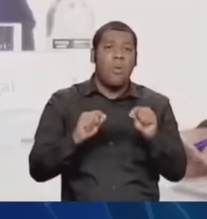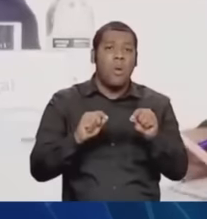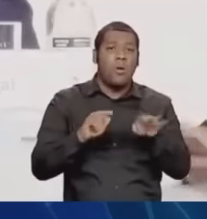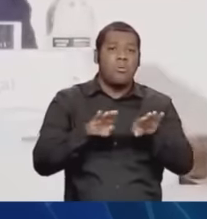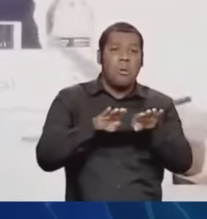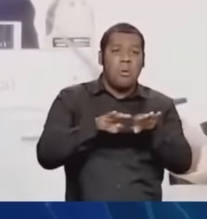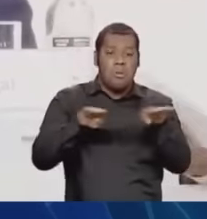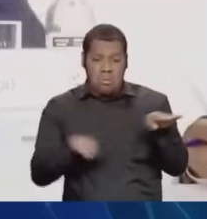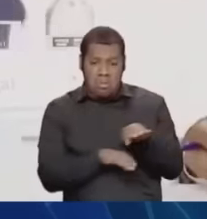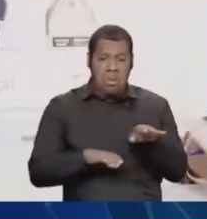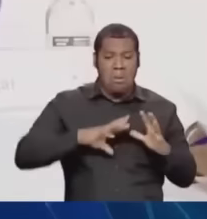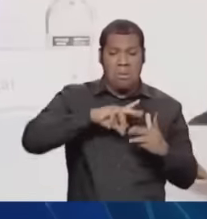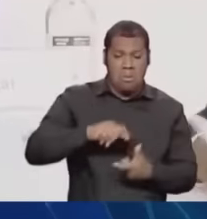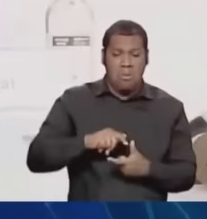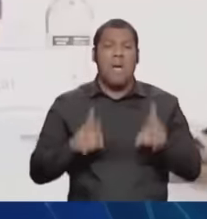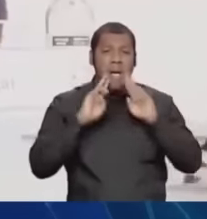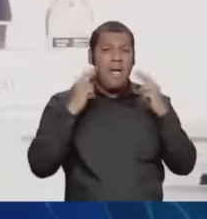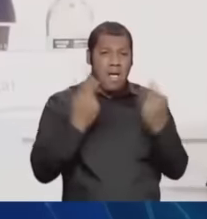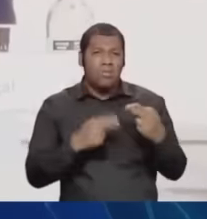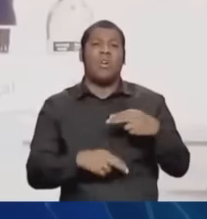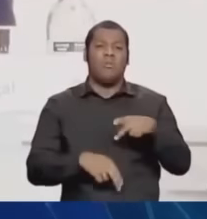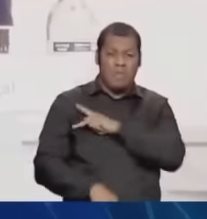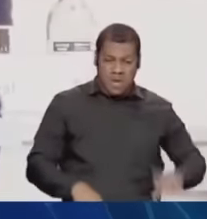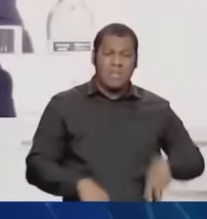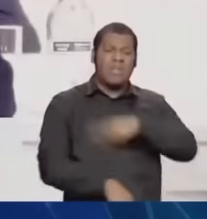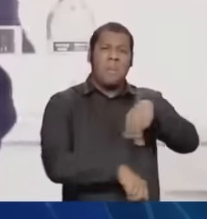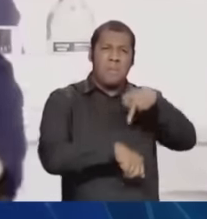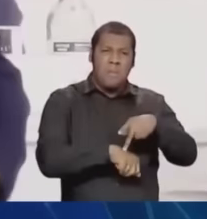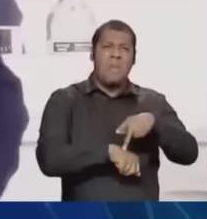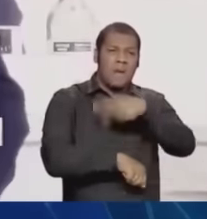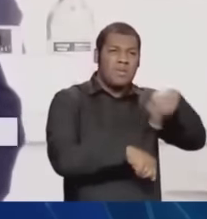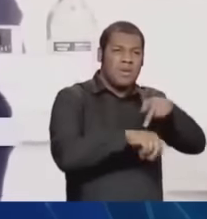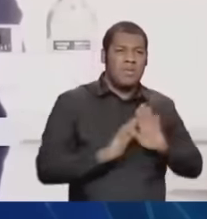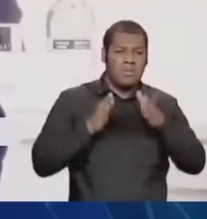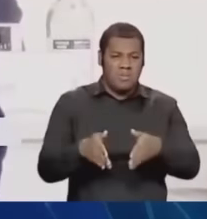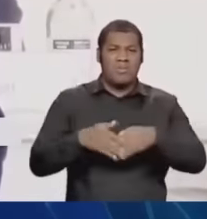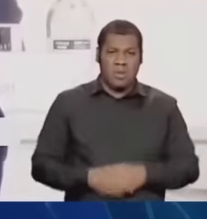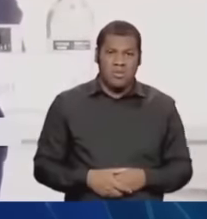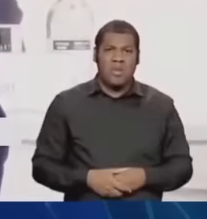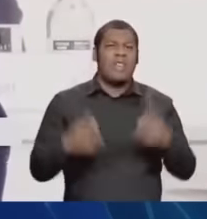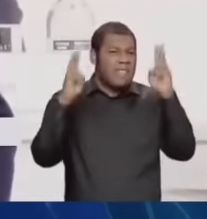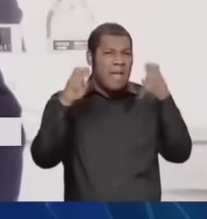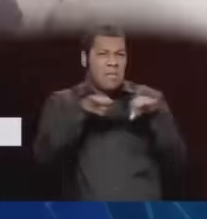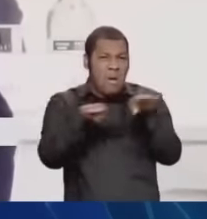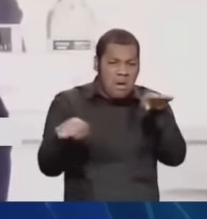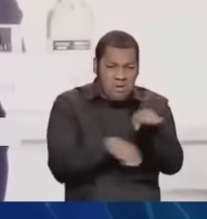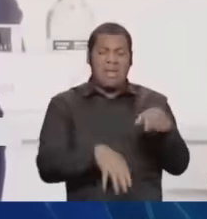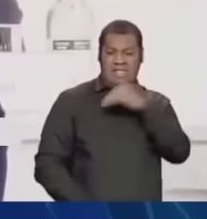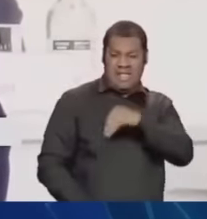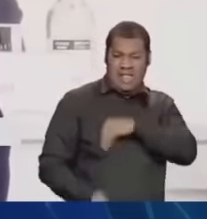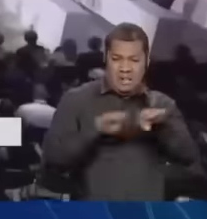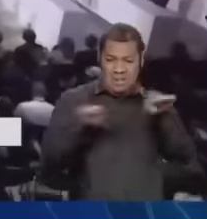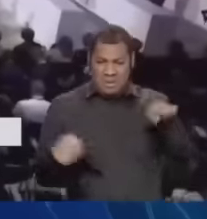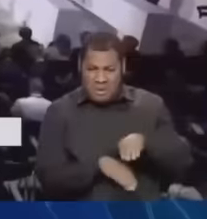mundial. Não é possível que, numa reunião entre presidentes de países importantes, a palavra desigualdade não apareça. A desigualdade salarial,